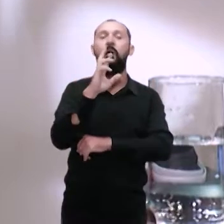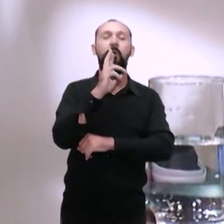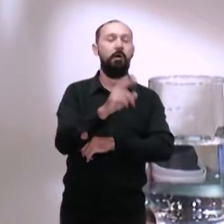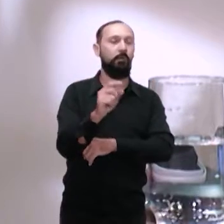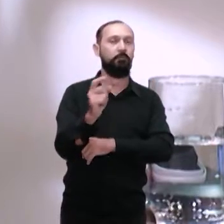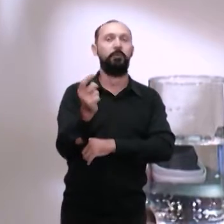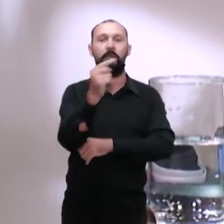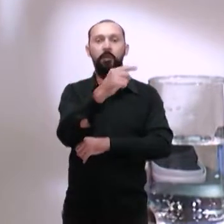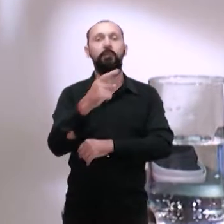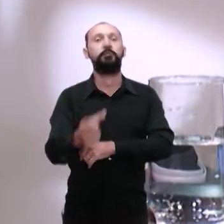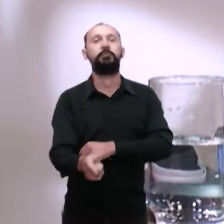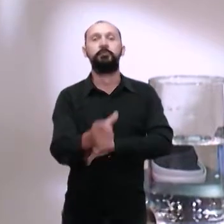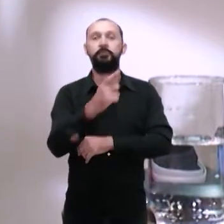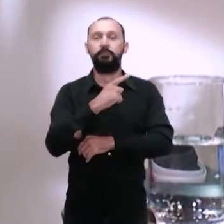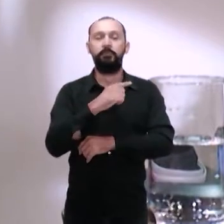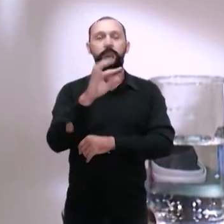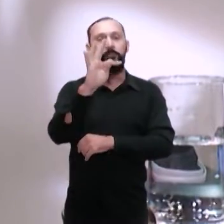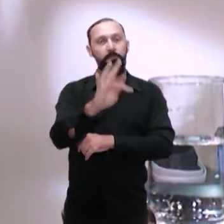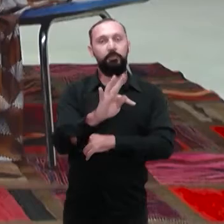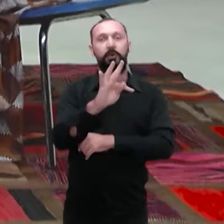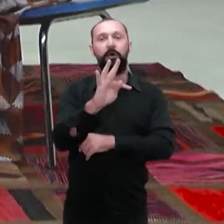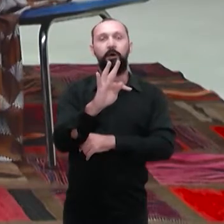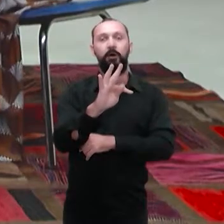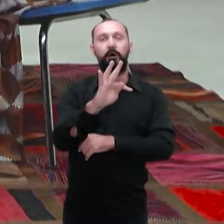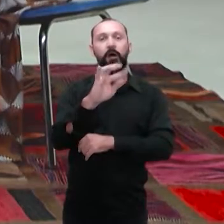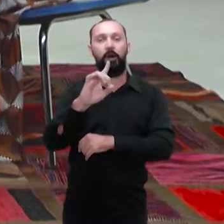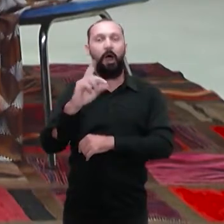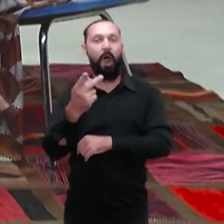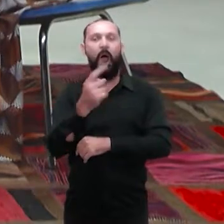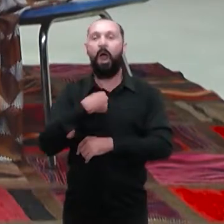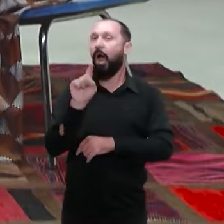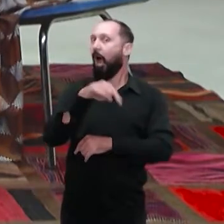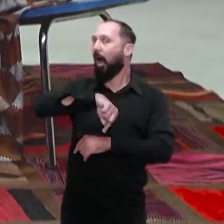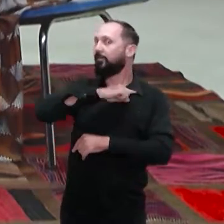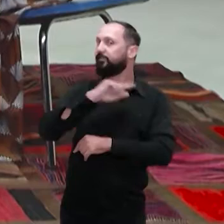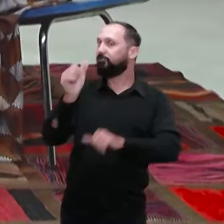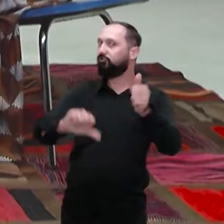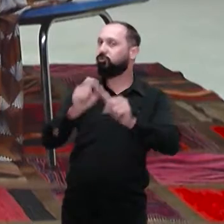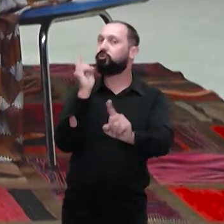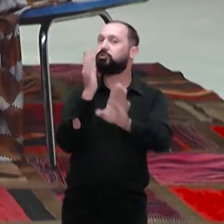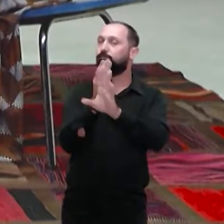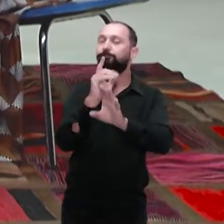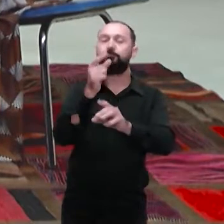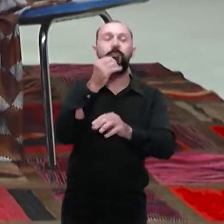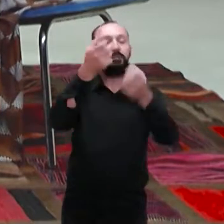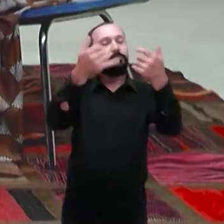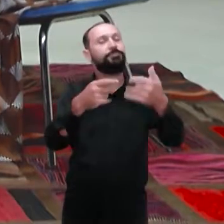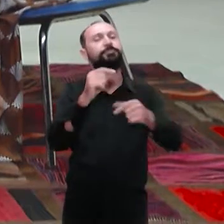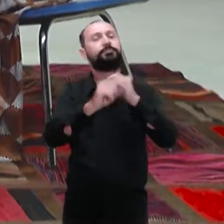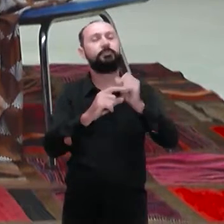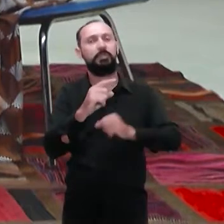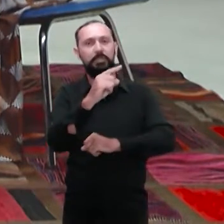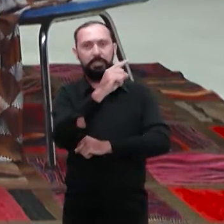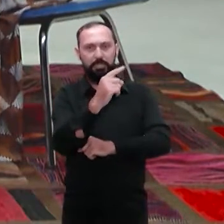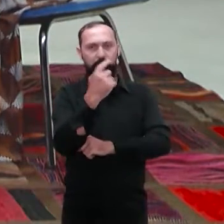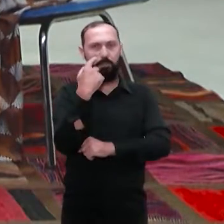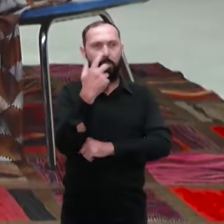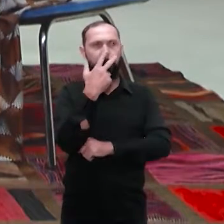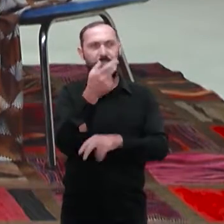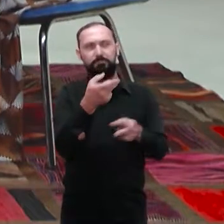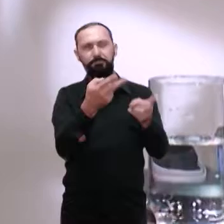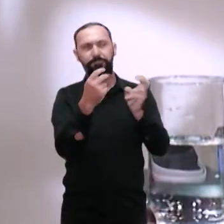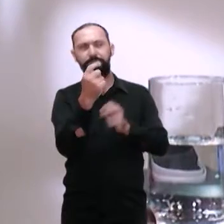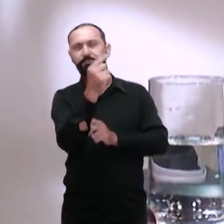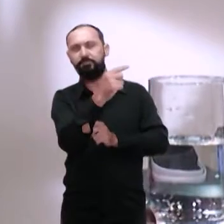sair características, não vai dizer assim, olha, ele tem TDAH. Nós não fazemos diagnóstico. Porém, vai sair